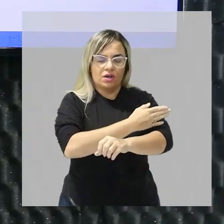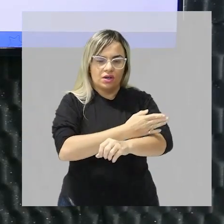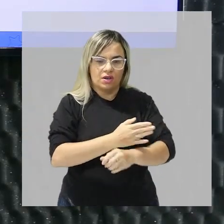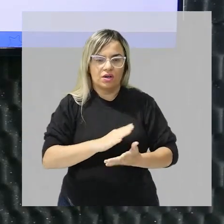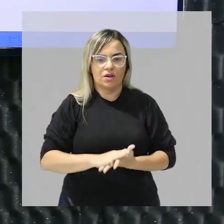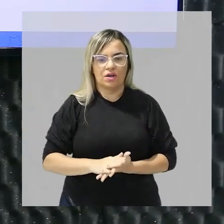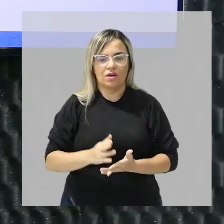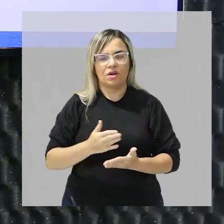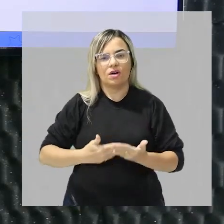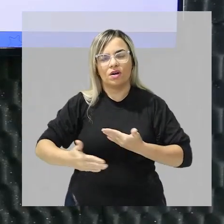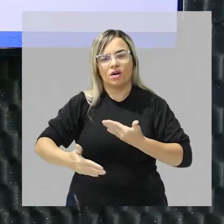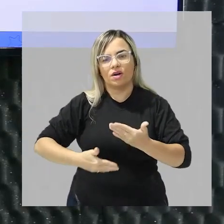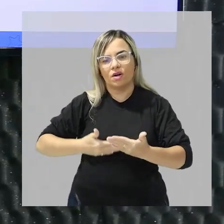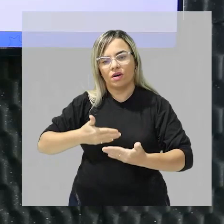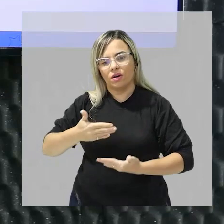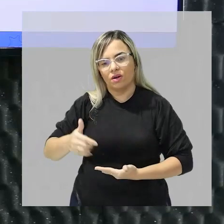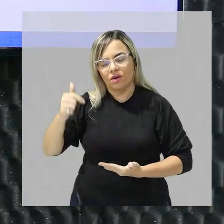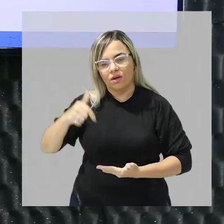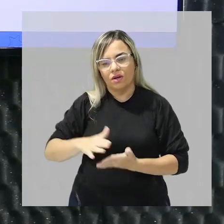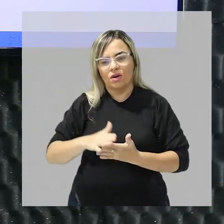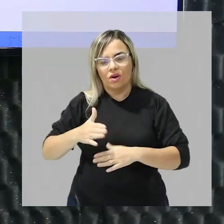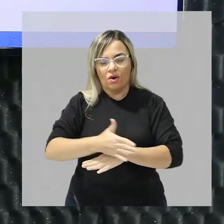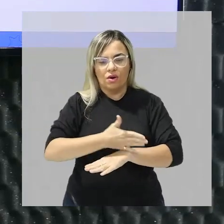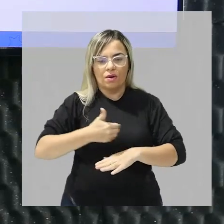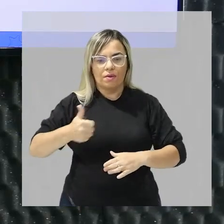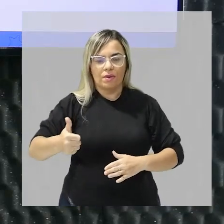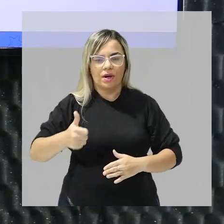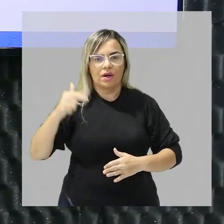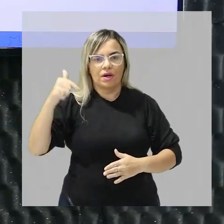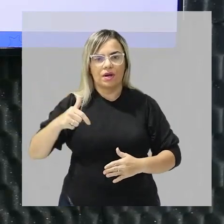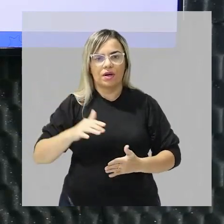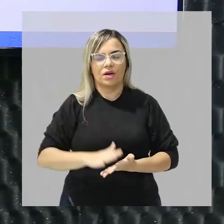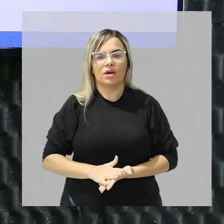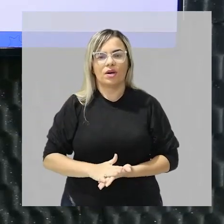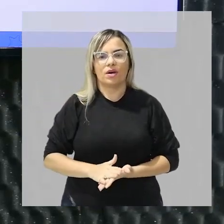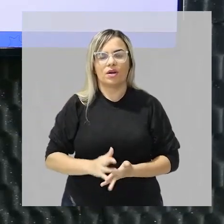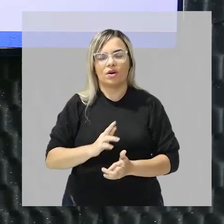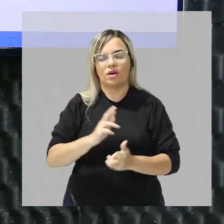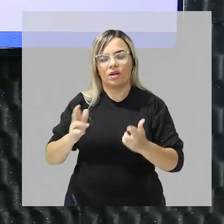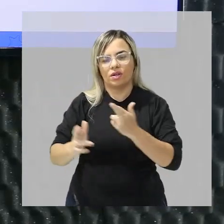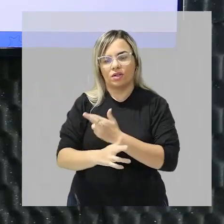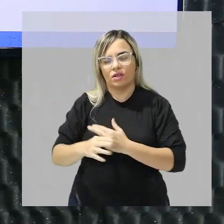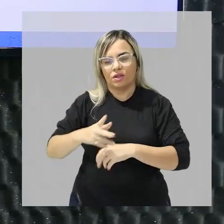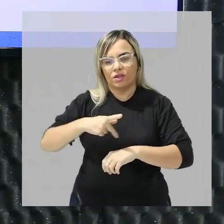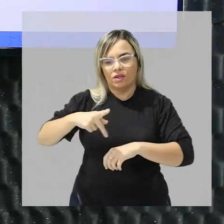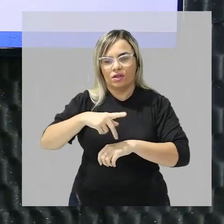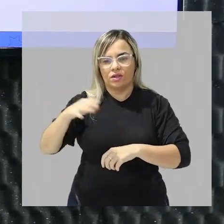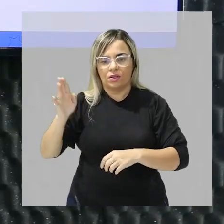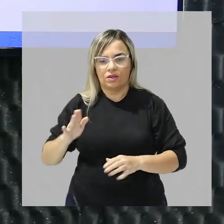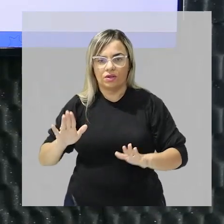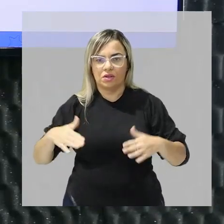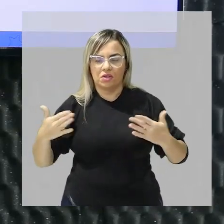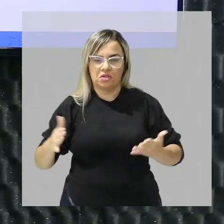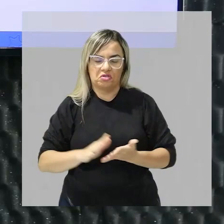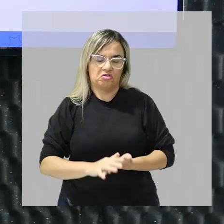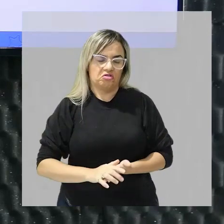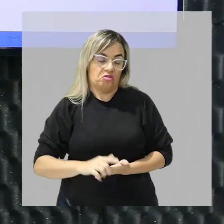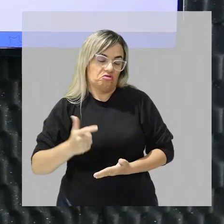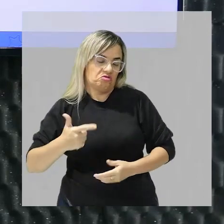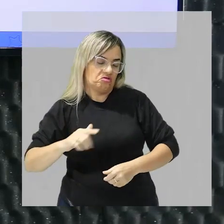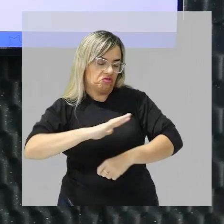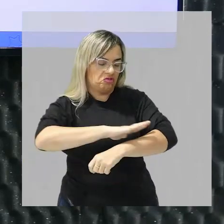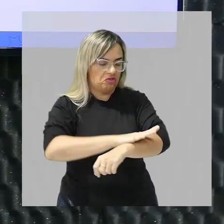as relações raciais no país. Então, para ele, não existia racismo no Brasil, o que faria do Brasil